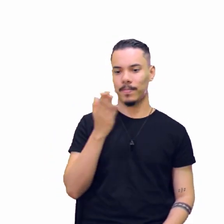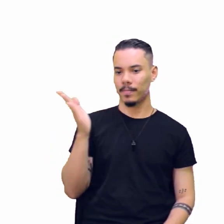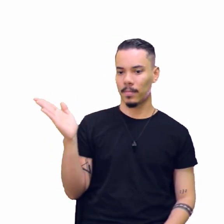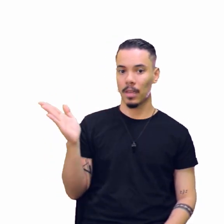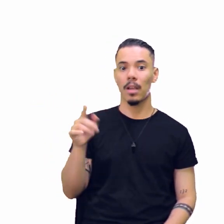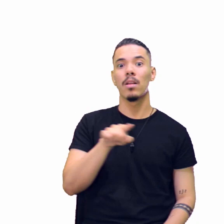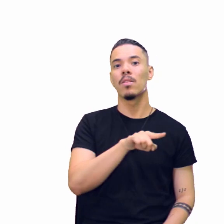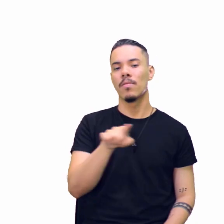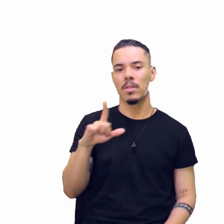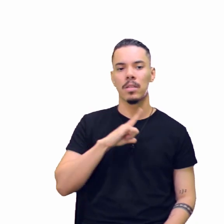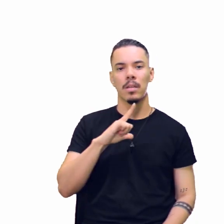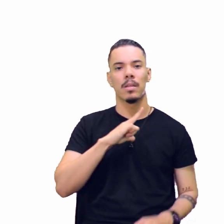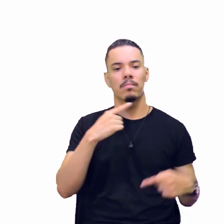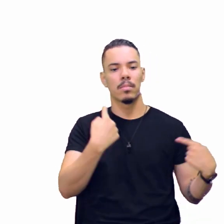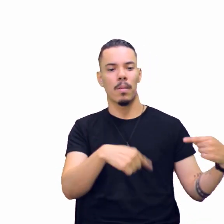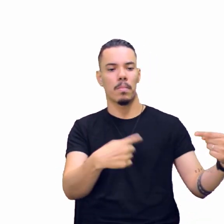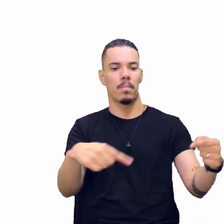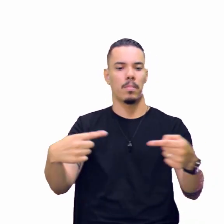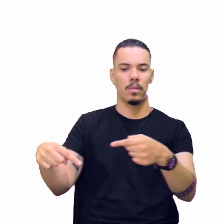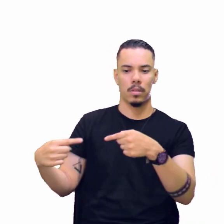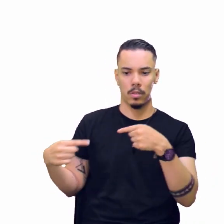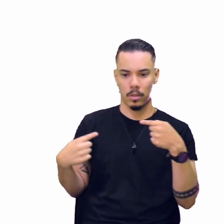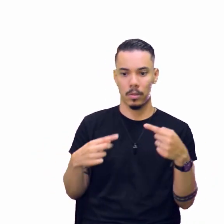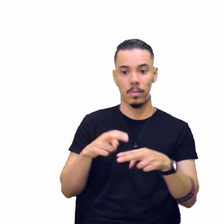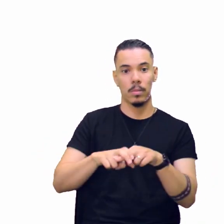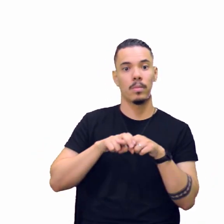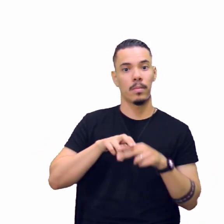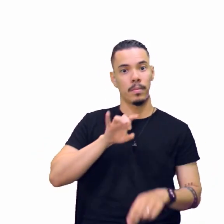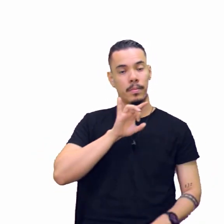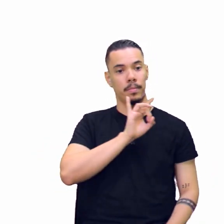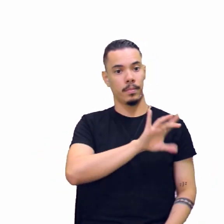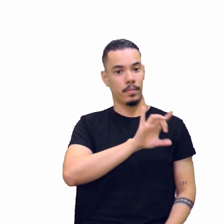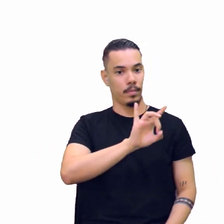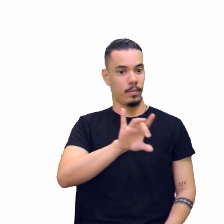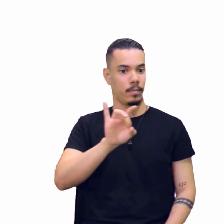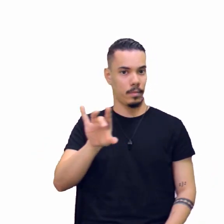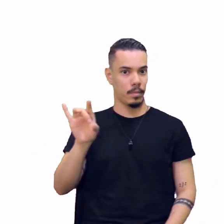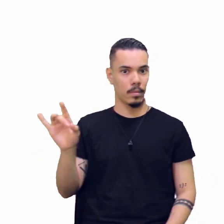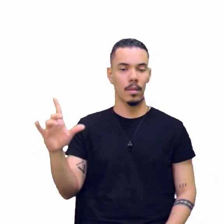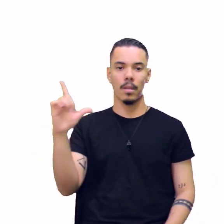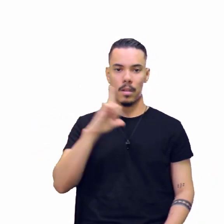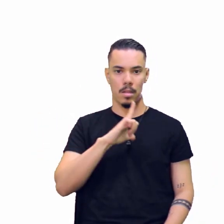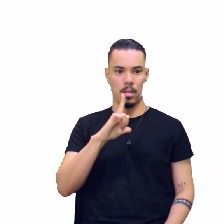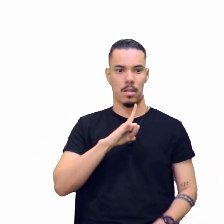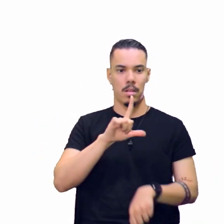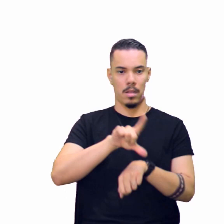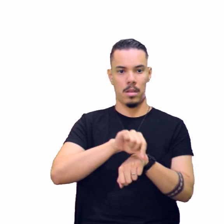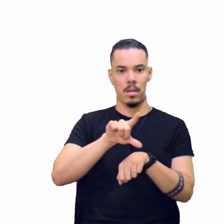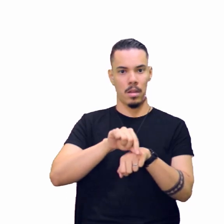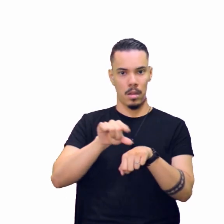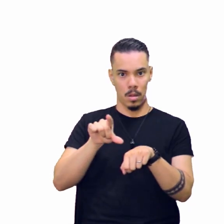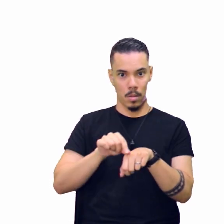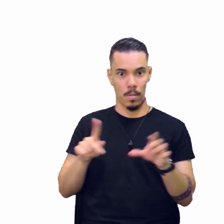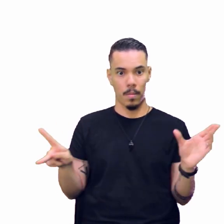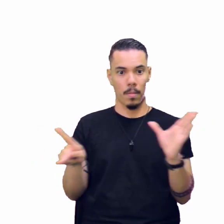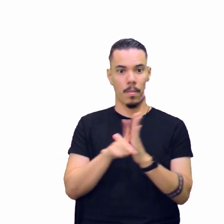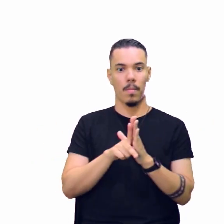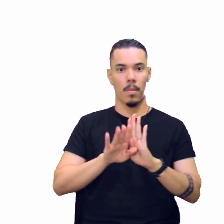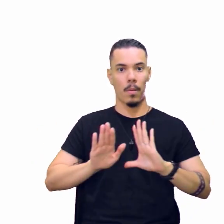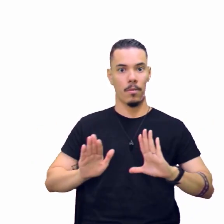ter a debate de opinião. Cada um vai ter um argumento para